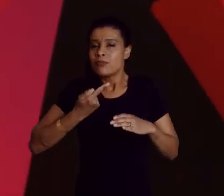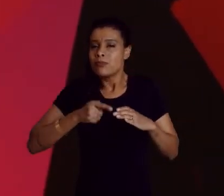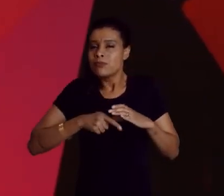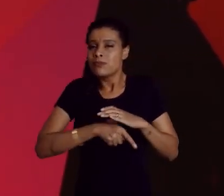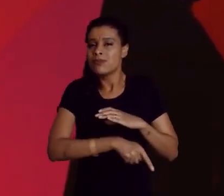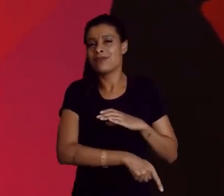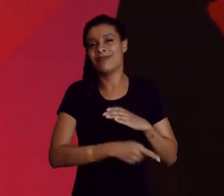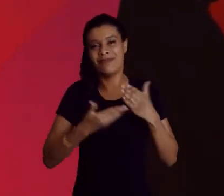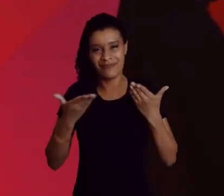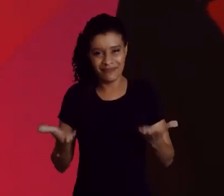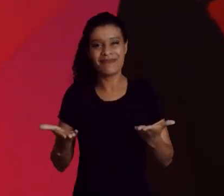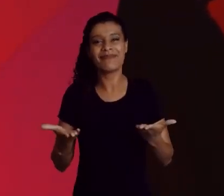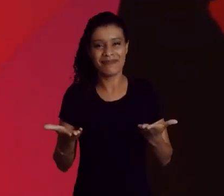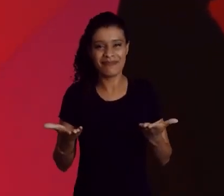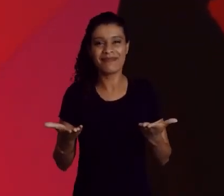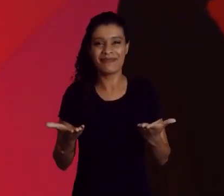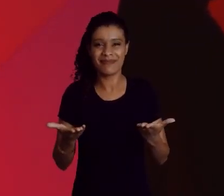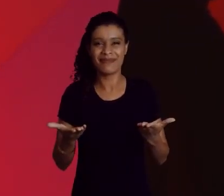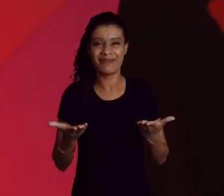Sim, gente, olha que gracinha.